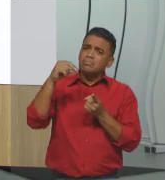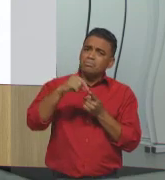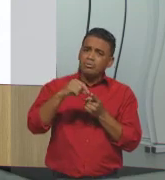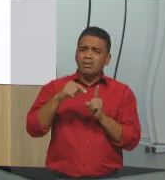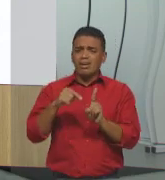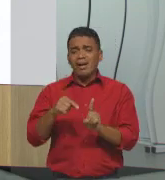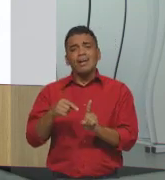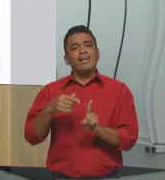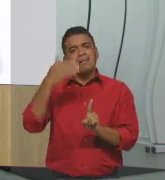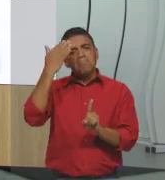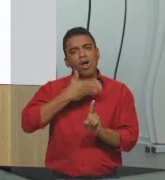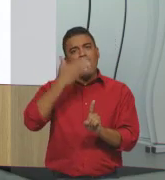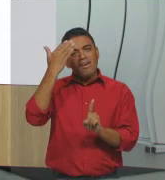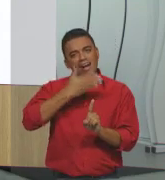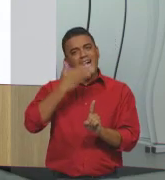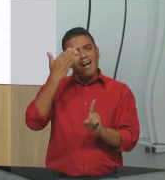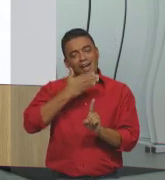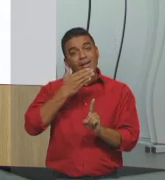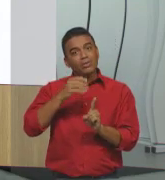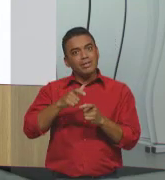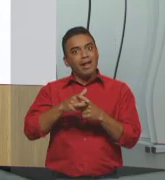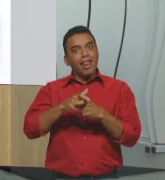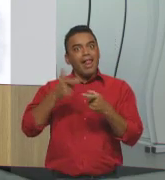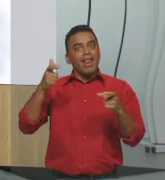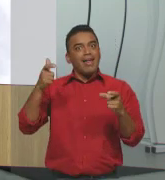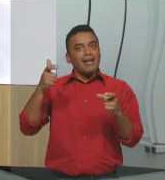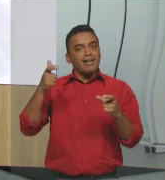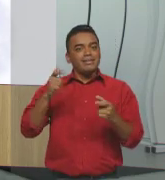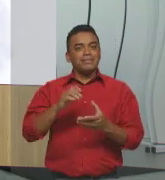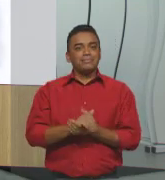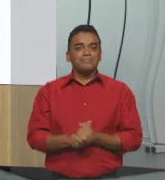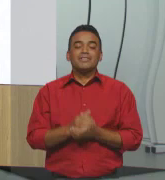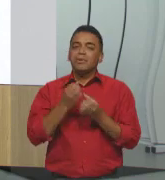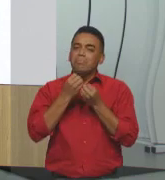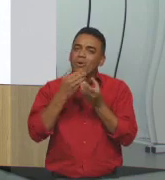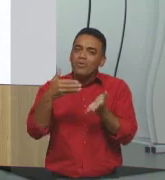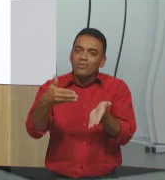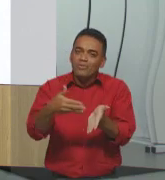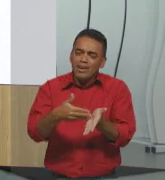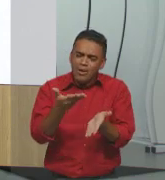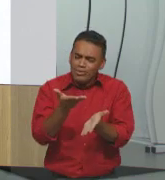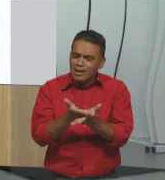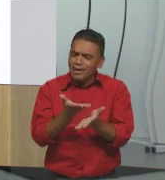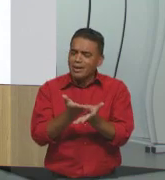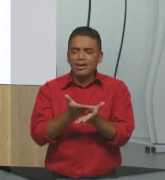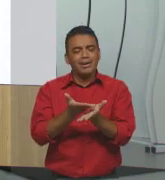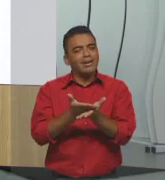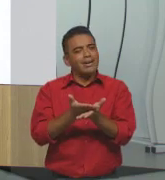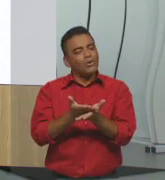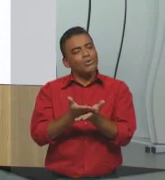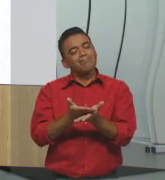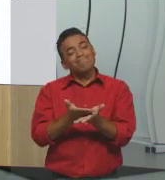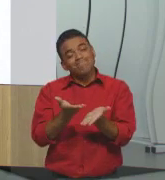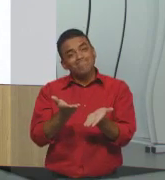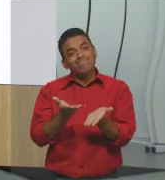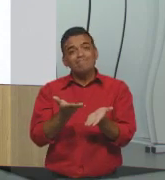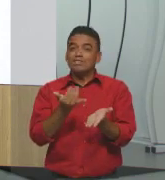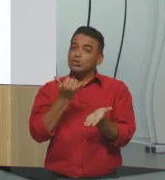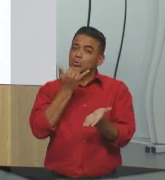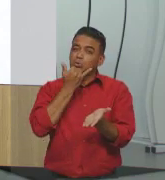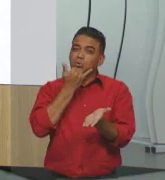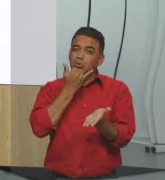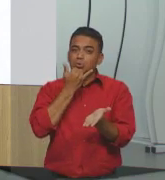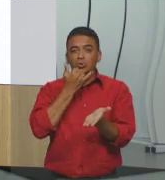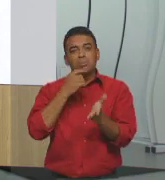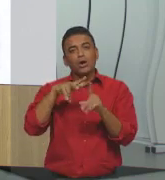testes, porque eu consigo amplificá-lo. Bom, chegamos ao fim da nossa aula. Infelizmente, não vai dar tempo da